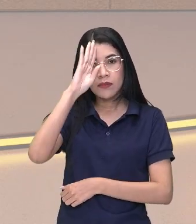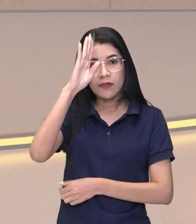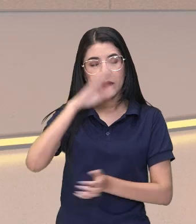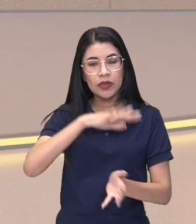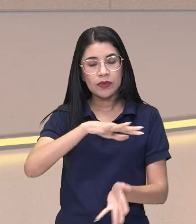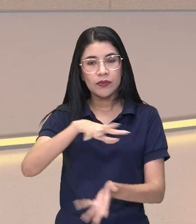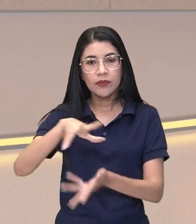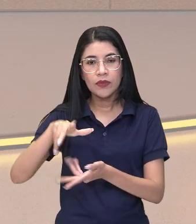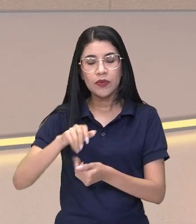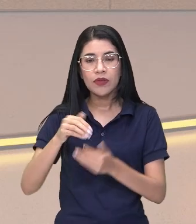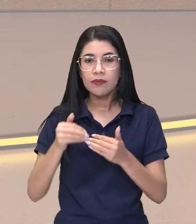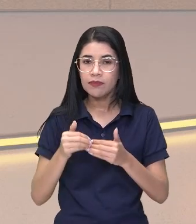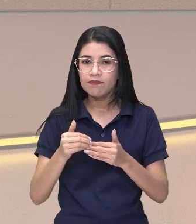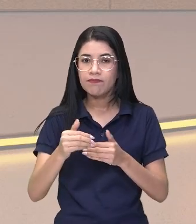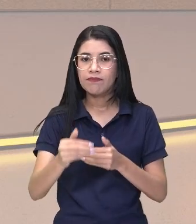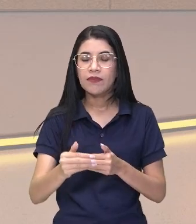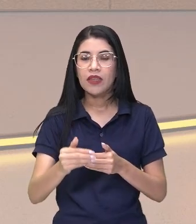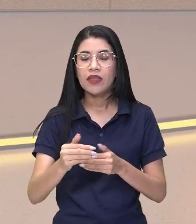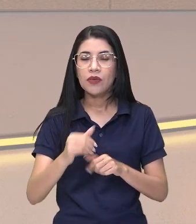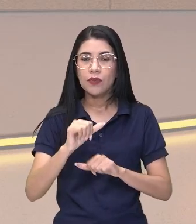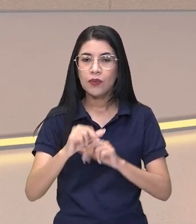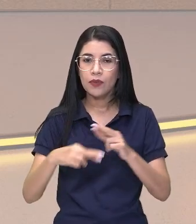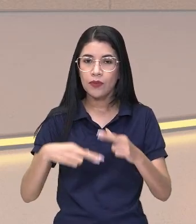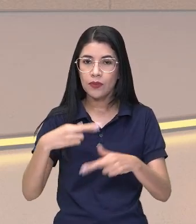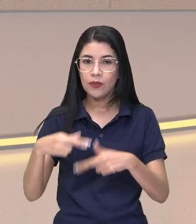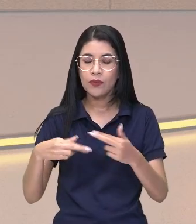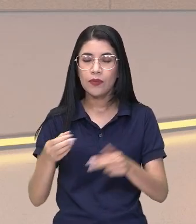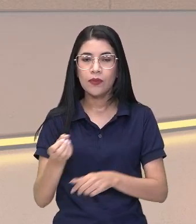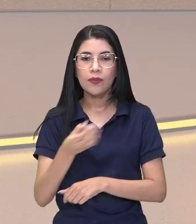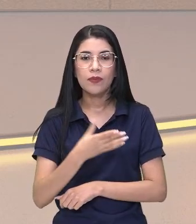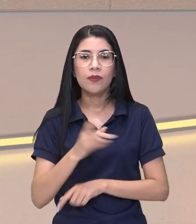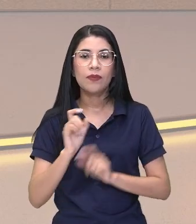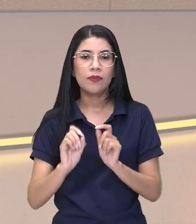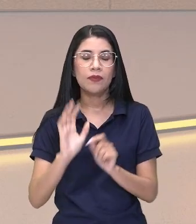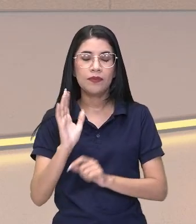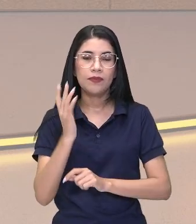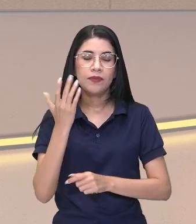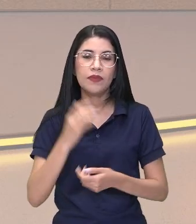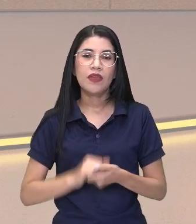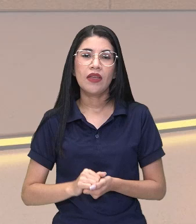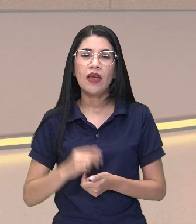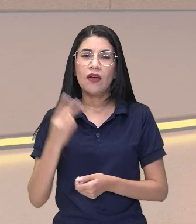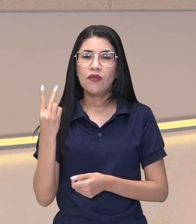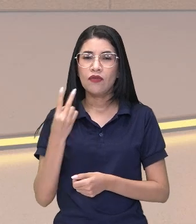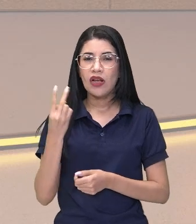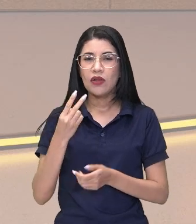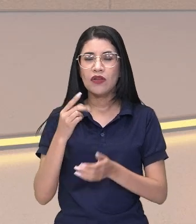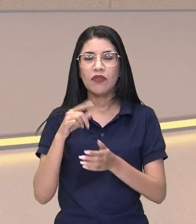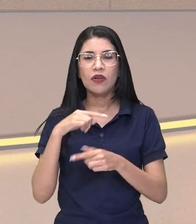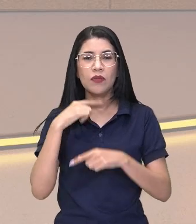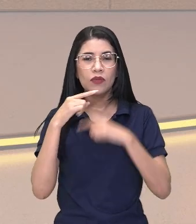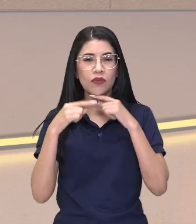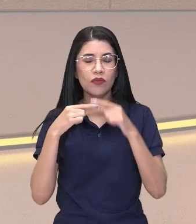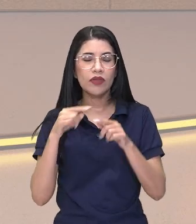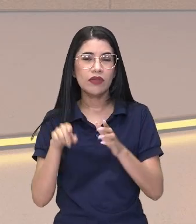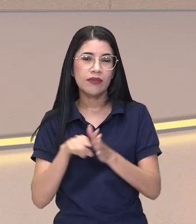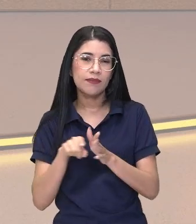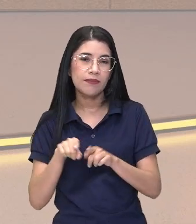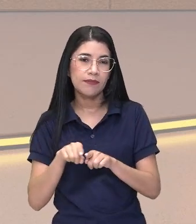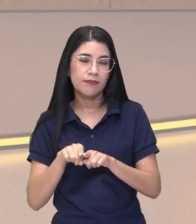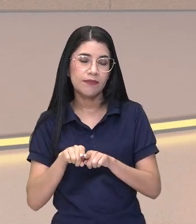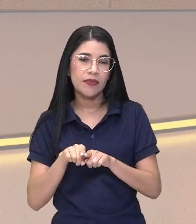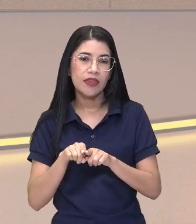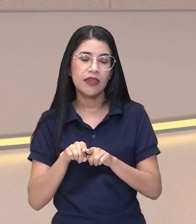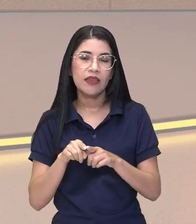a partir então, né, do Renascimento nós vamos ver então esses valores questionáveis e nós vamos colocar agora